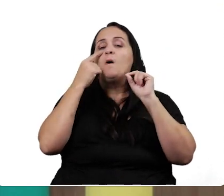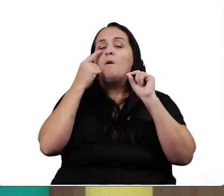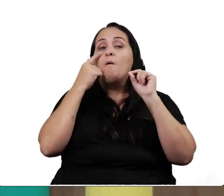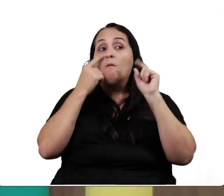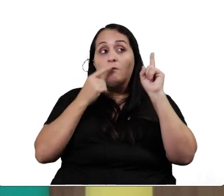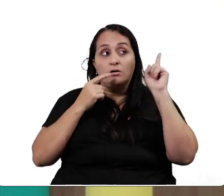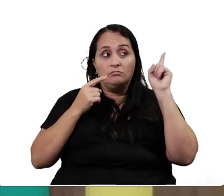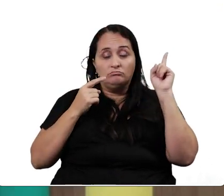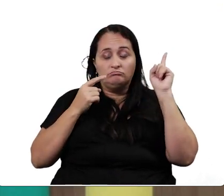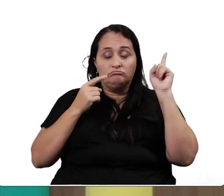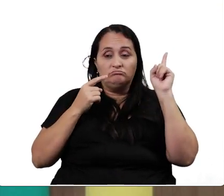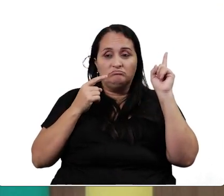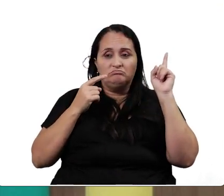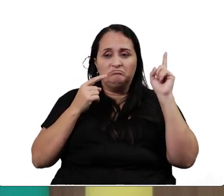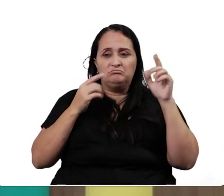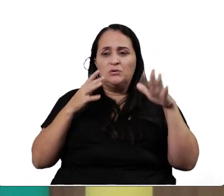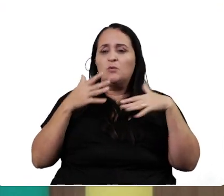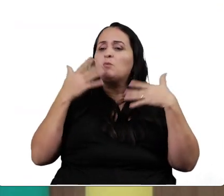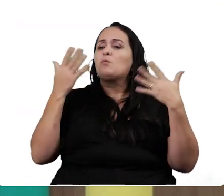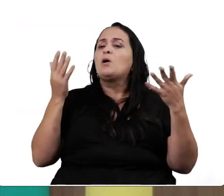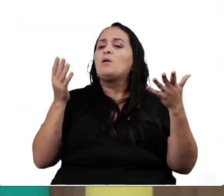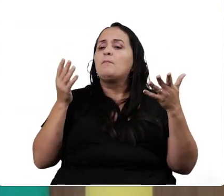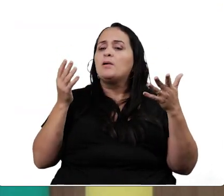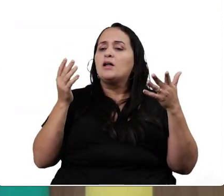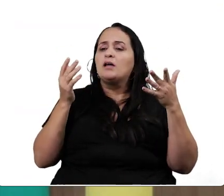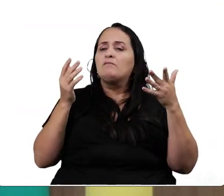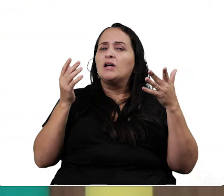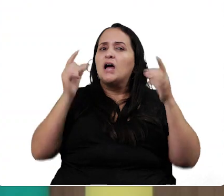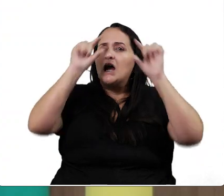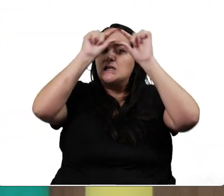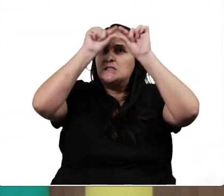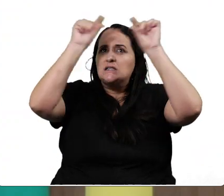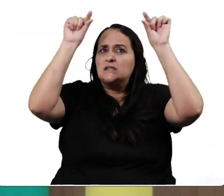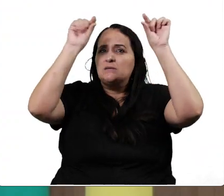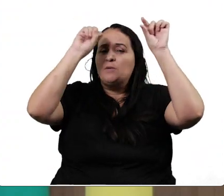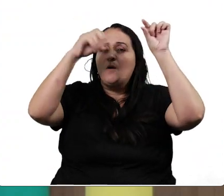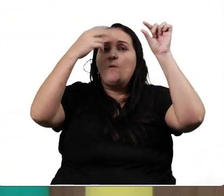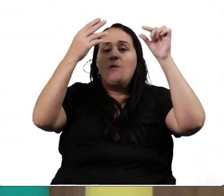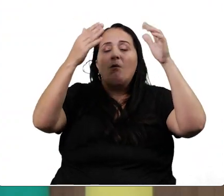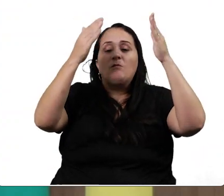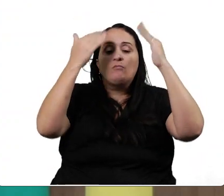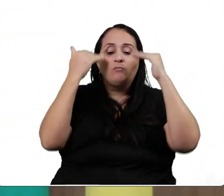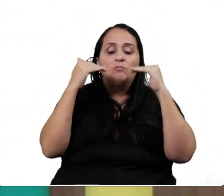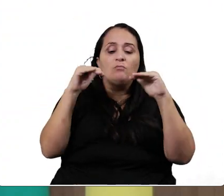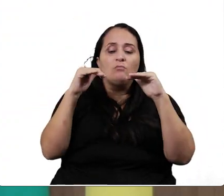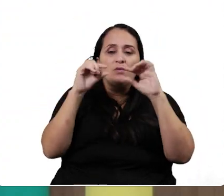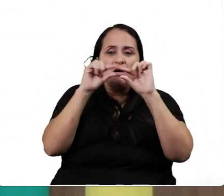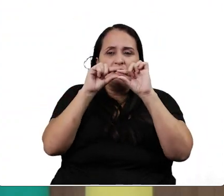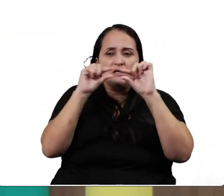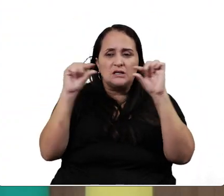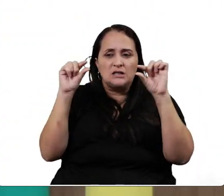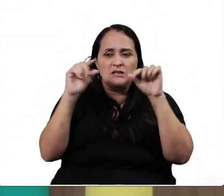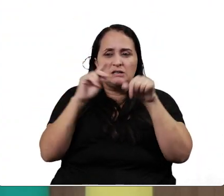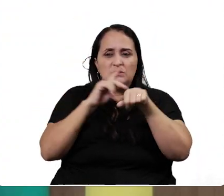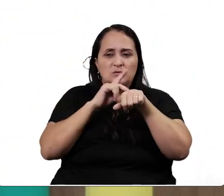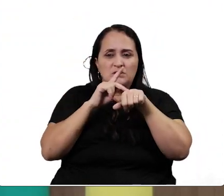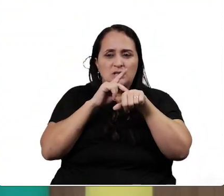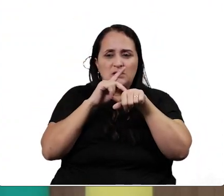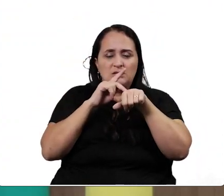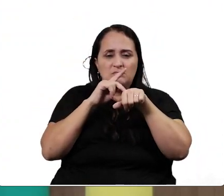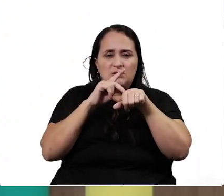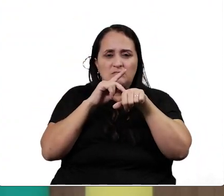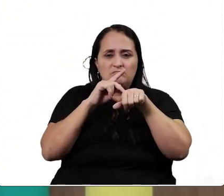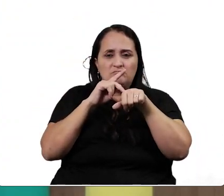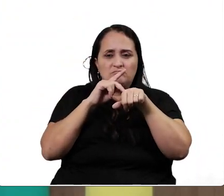Olha a palavra em destaque. Qual é a palavra que está em destaque? É essa que está escrito mais escuro e com traço